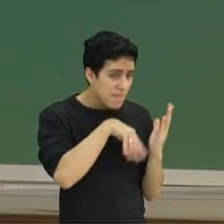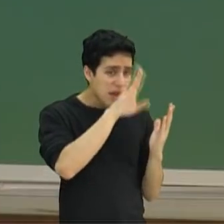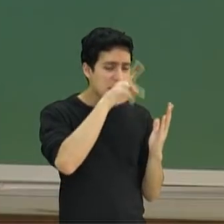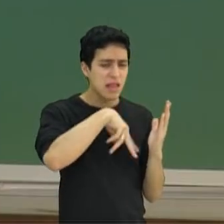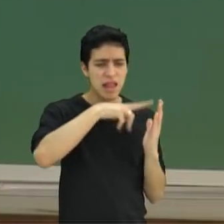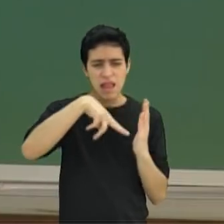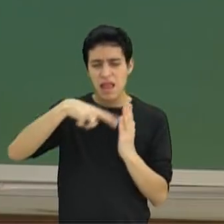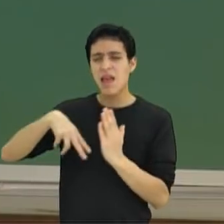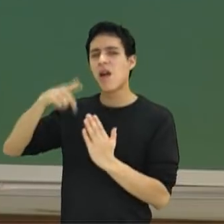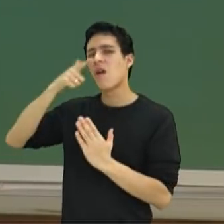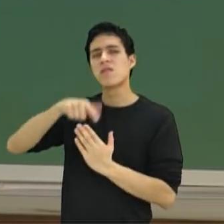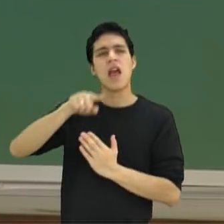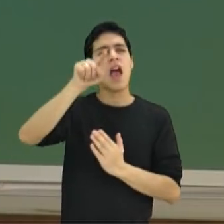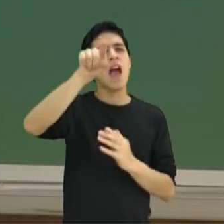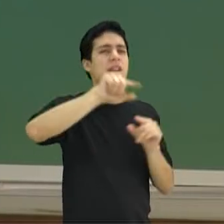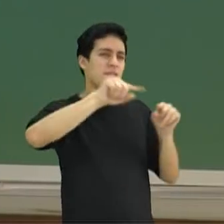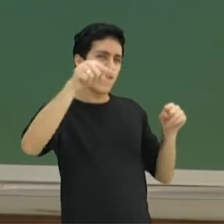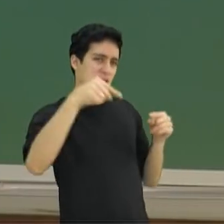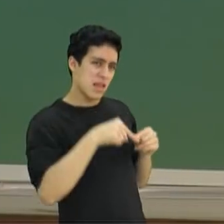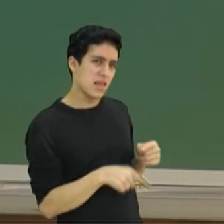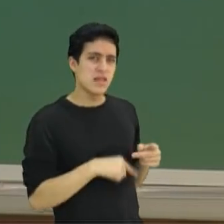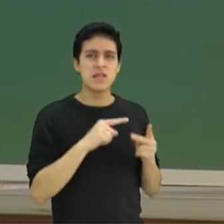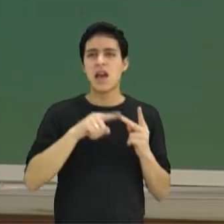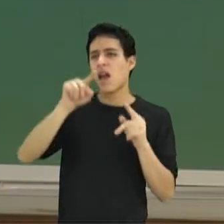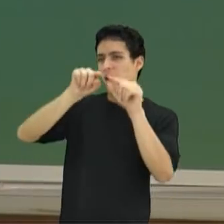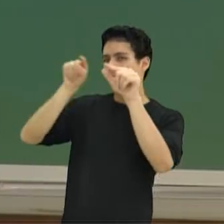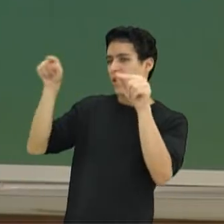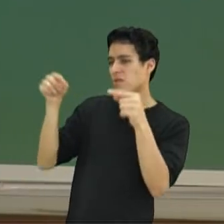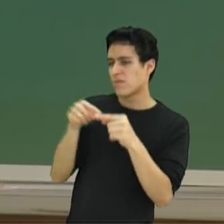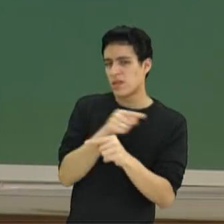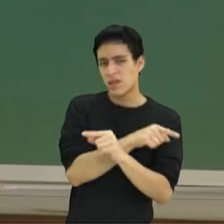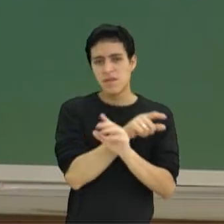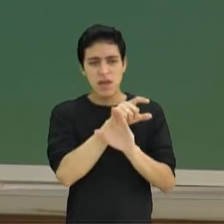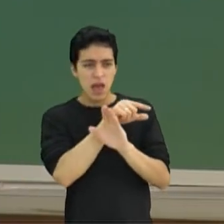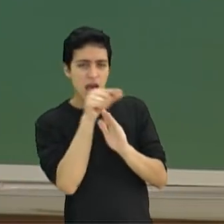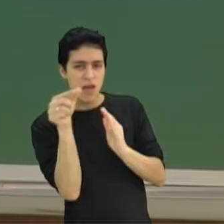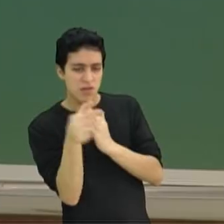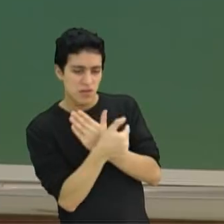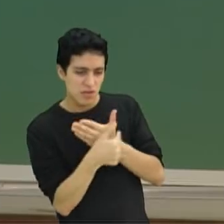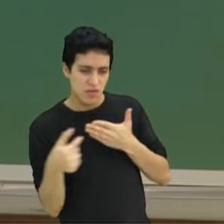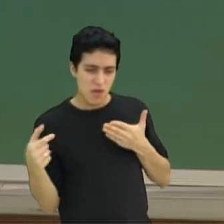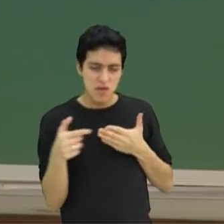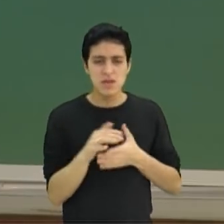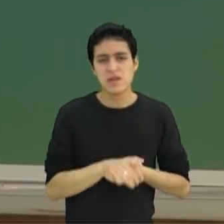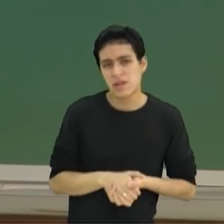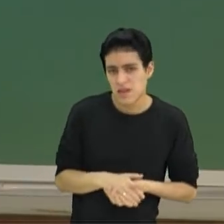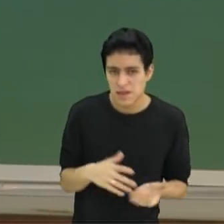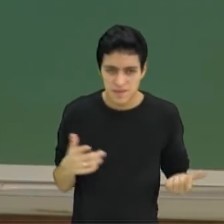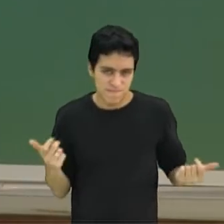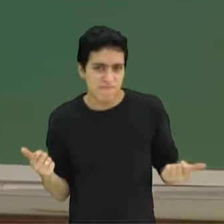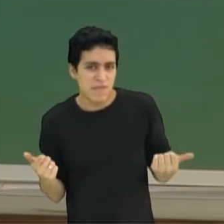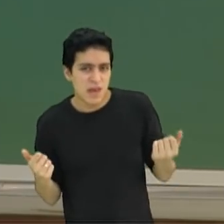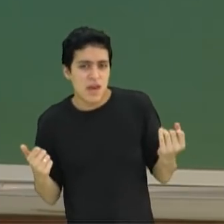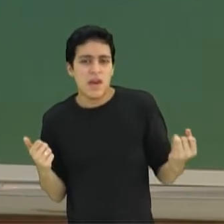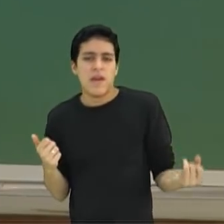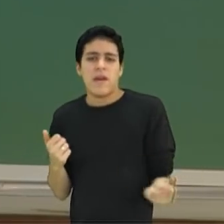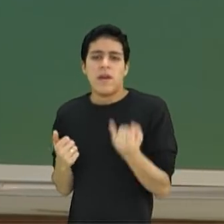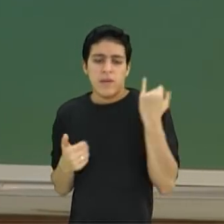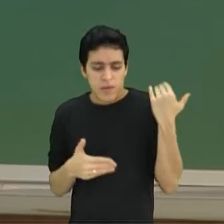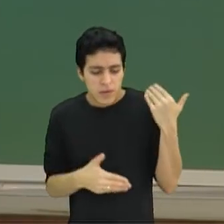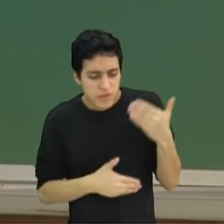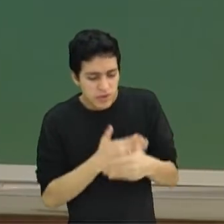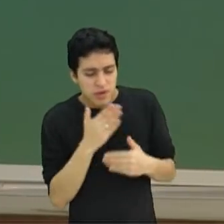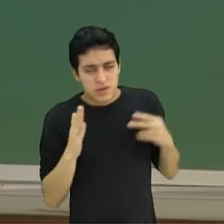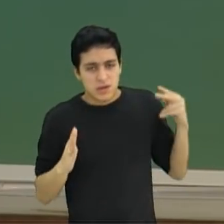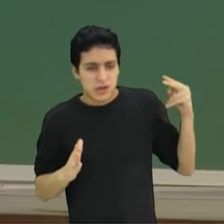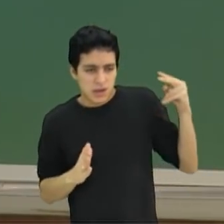essa frase, essa ideia é de tal autor, isso foi reproduzido também em tal lugar. Então, é bastante importante esse processo de